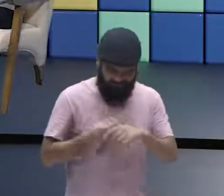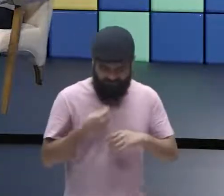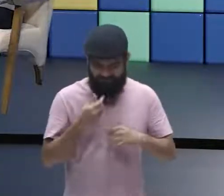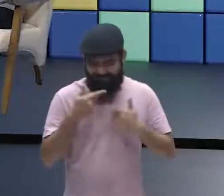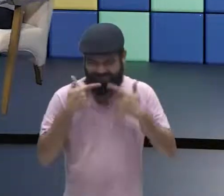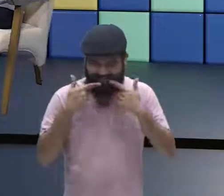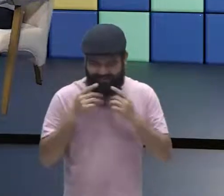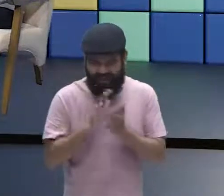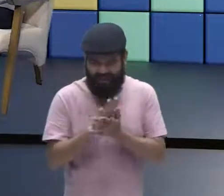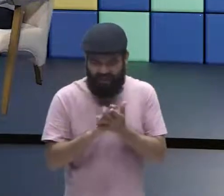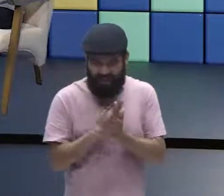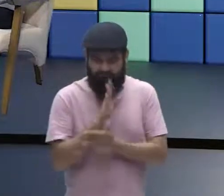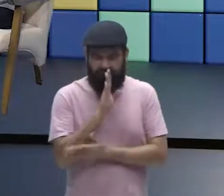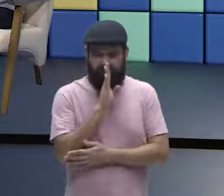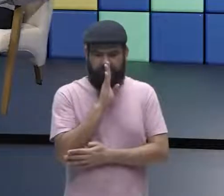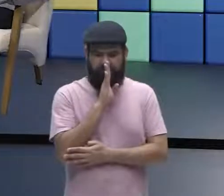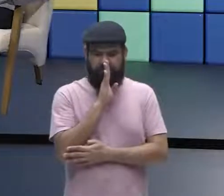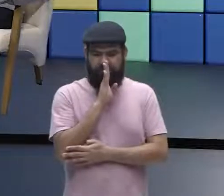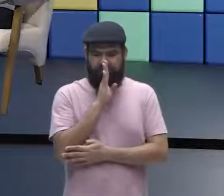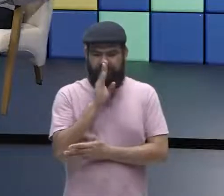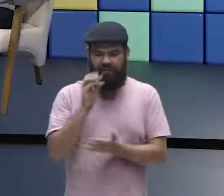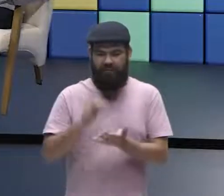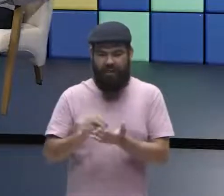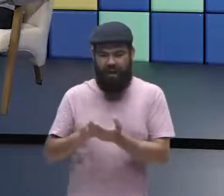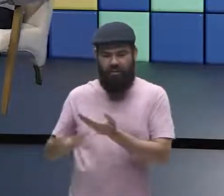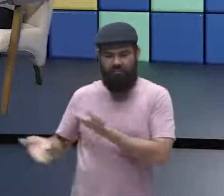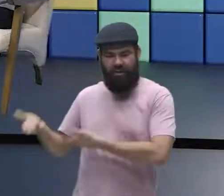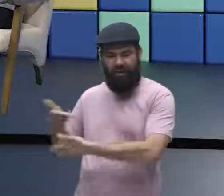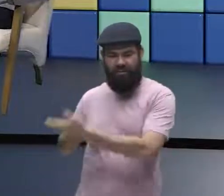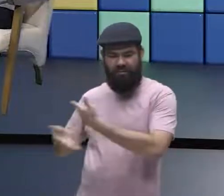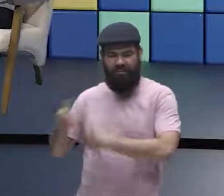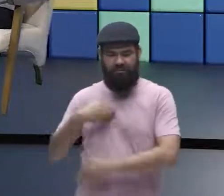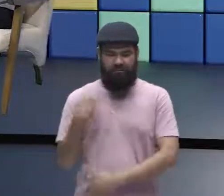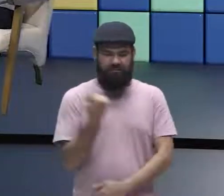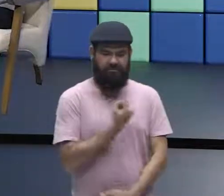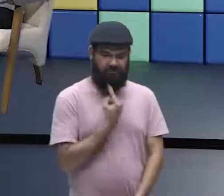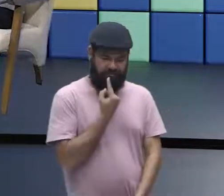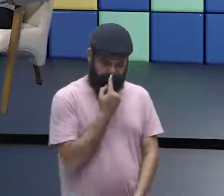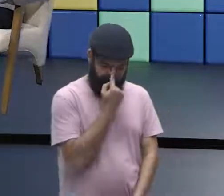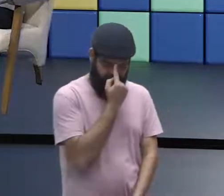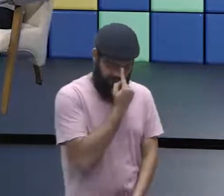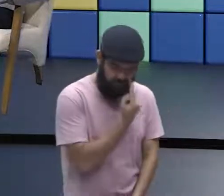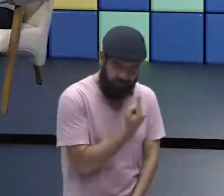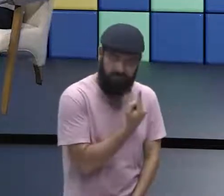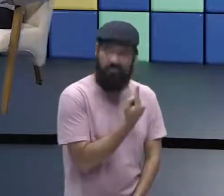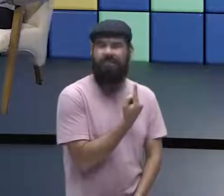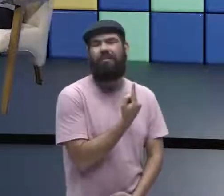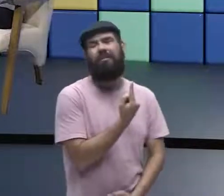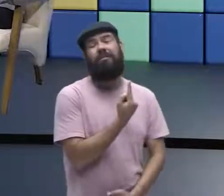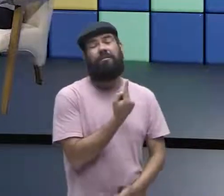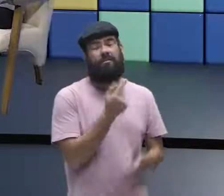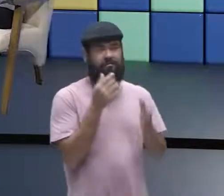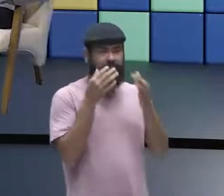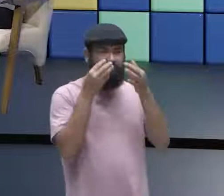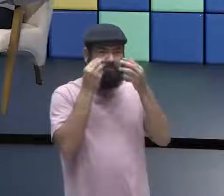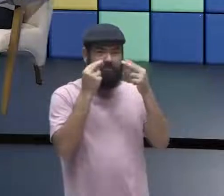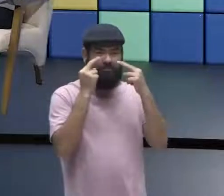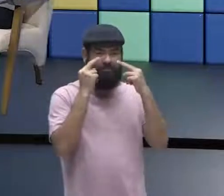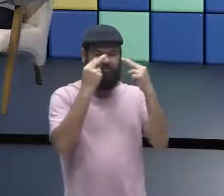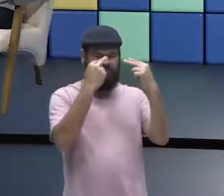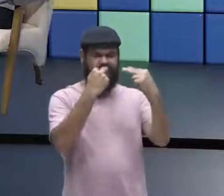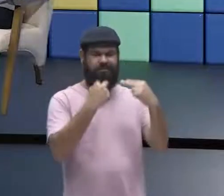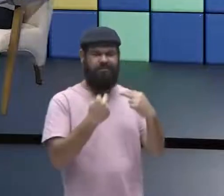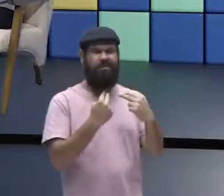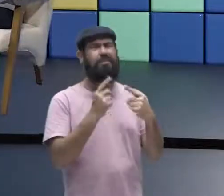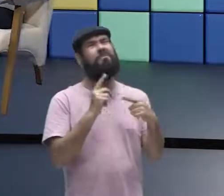né, com as minhas relações interpessoais com o outro. Se eu fico muito tempo, aí eu tenho que já ficar observando, né, por que